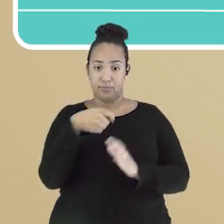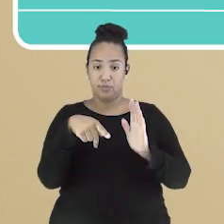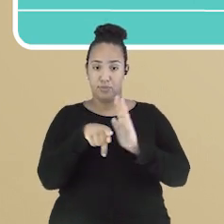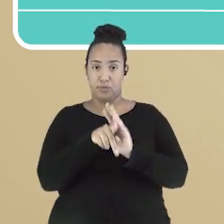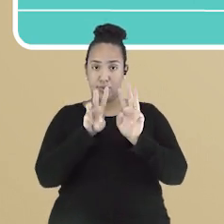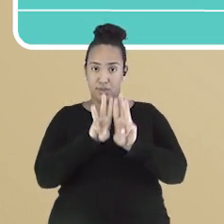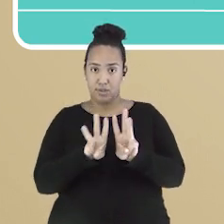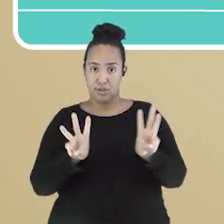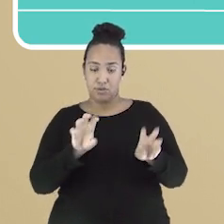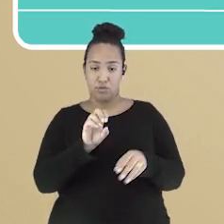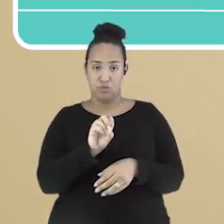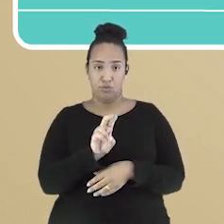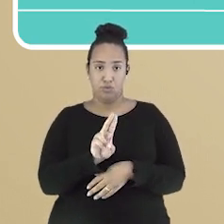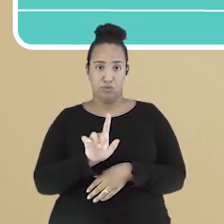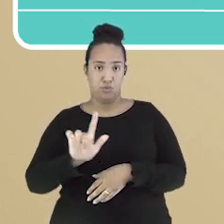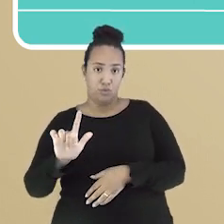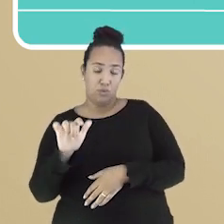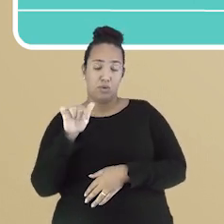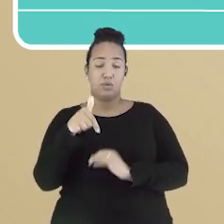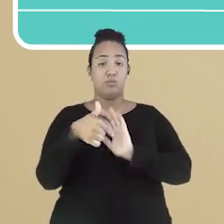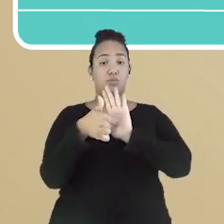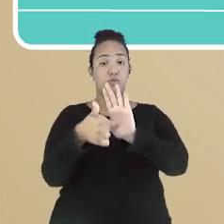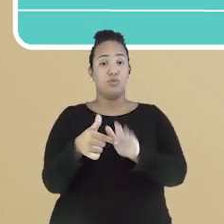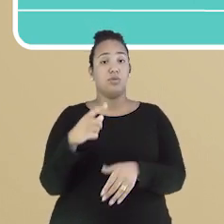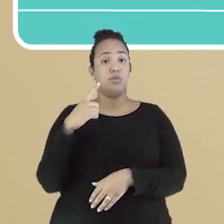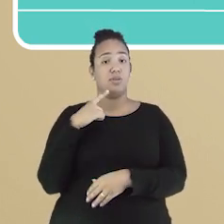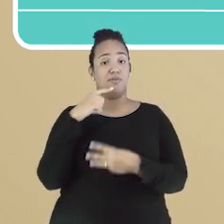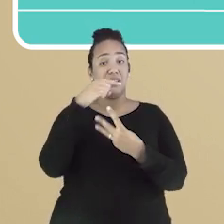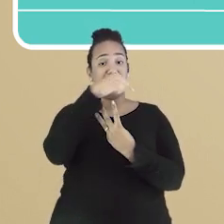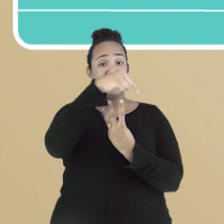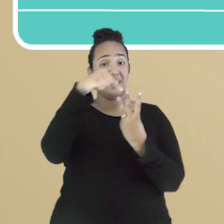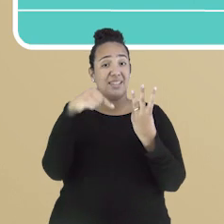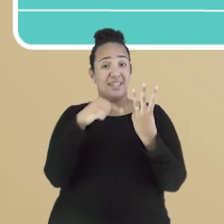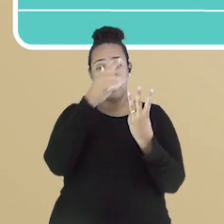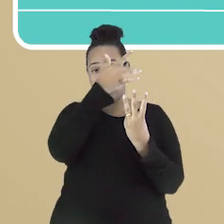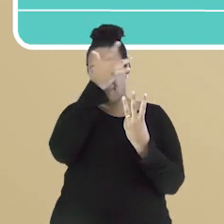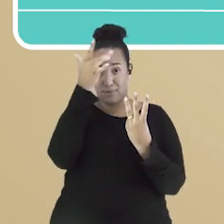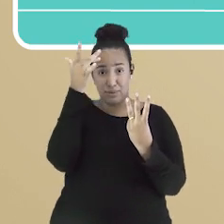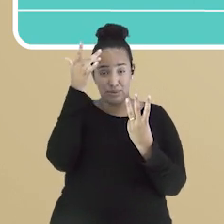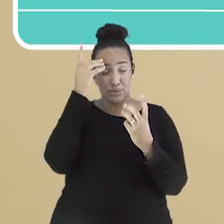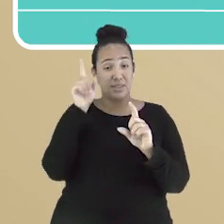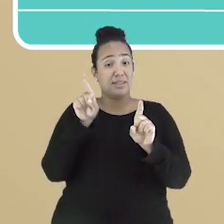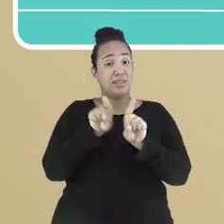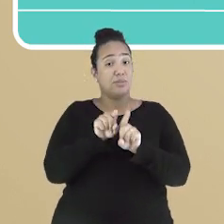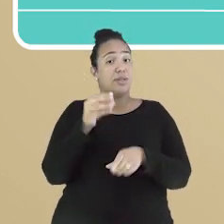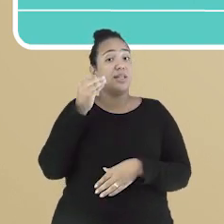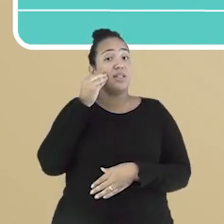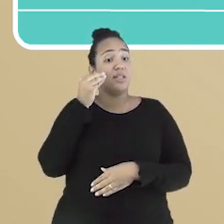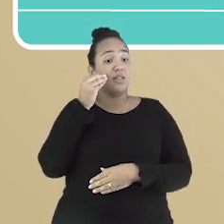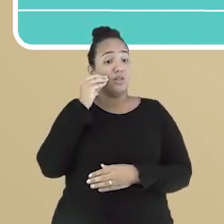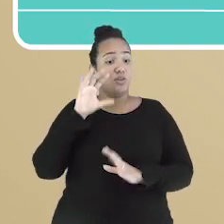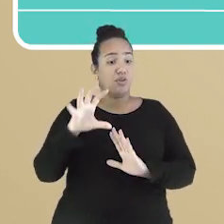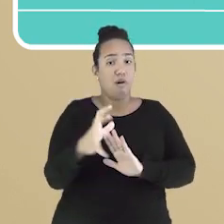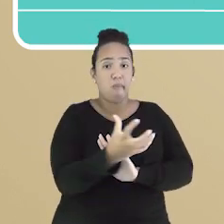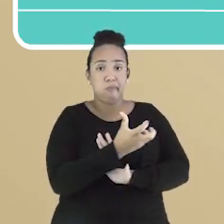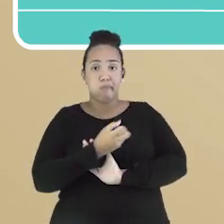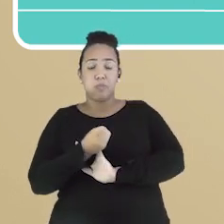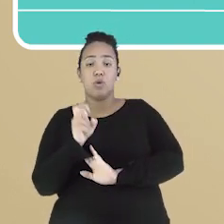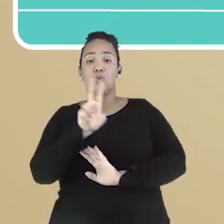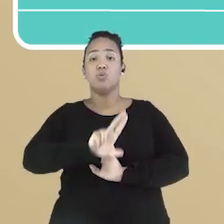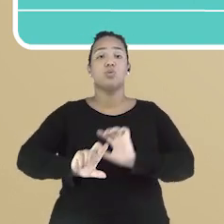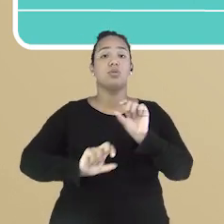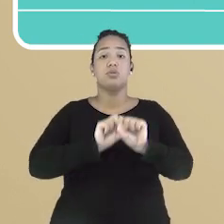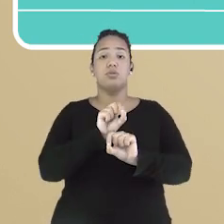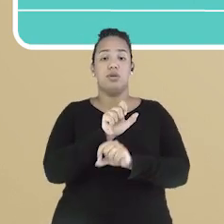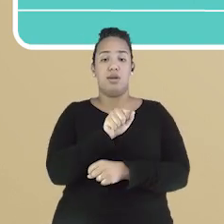site UOL da semana passada apontou que houveram pelo menos 3 casos e uma tentativa frustrada de sequestro relâmpago usando